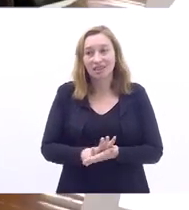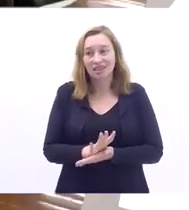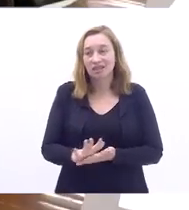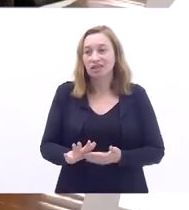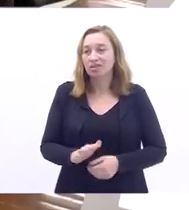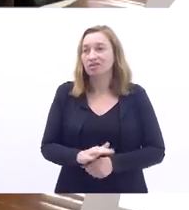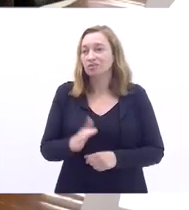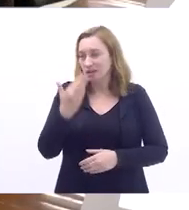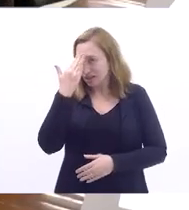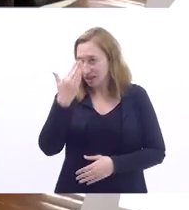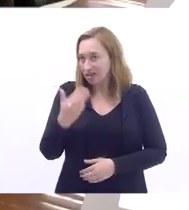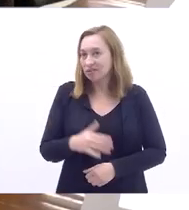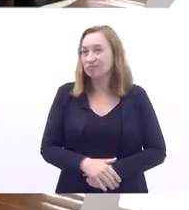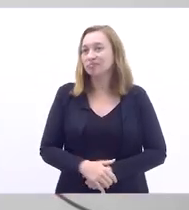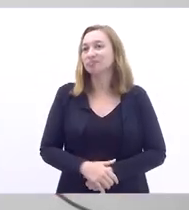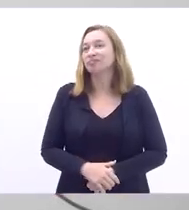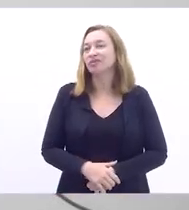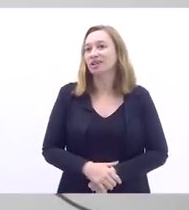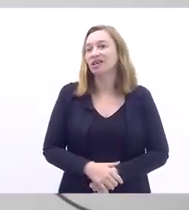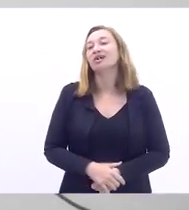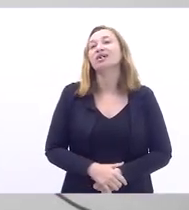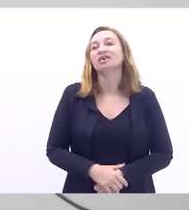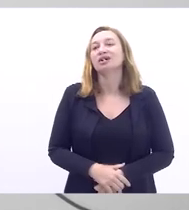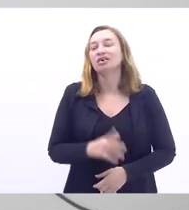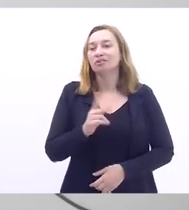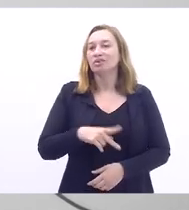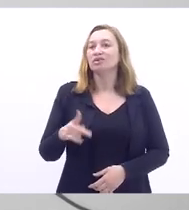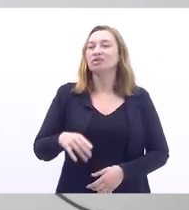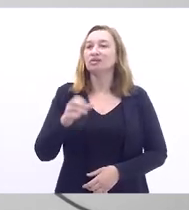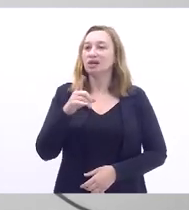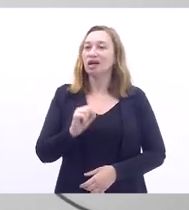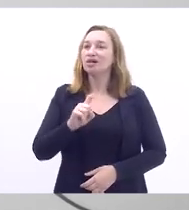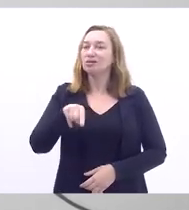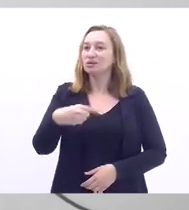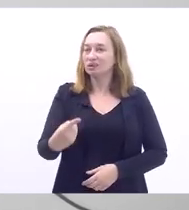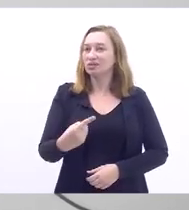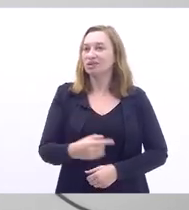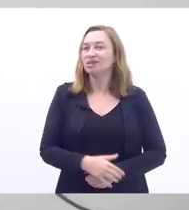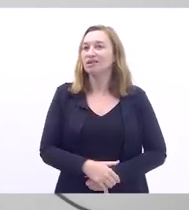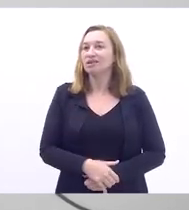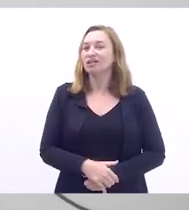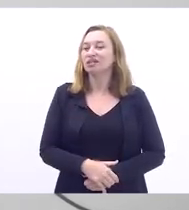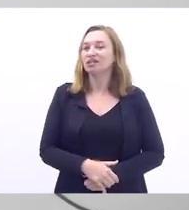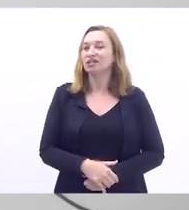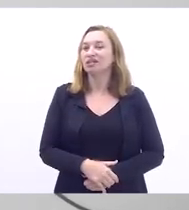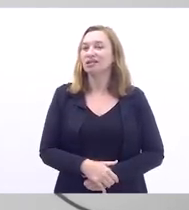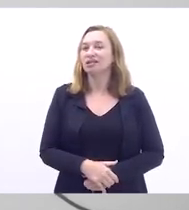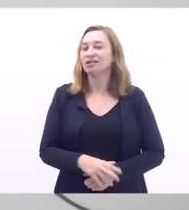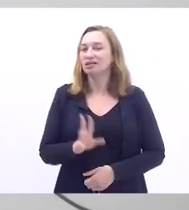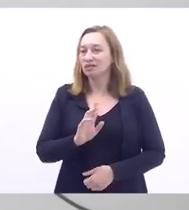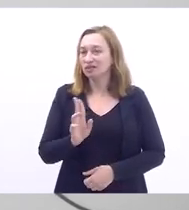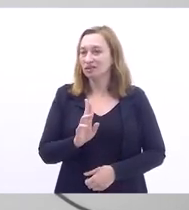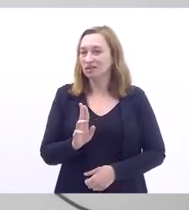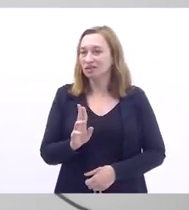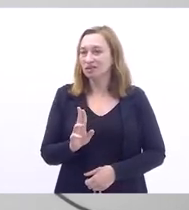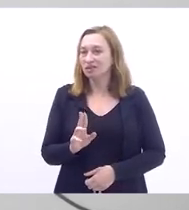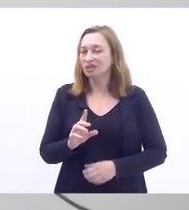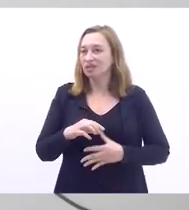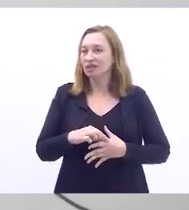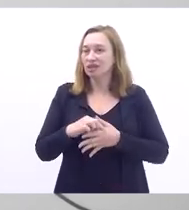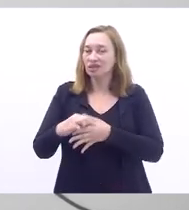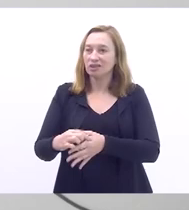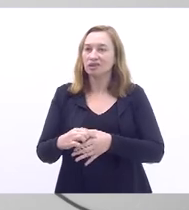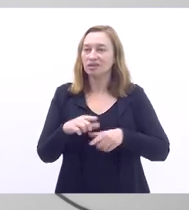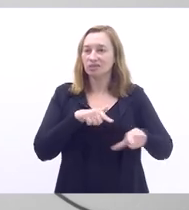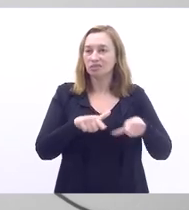carro obrigado obrigado o professor Carlos Rezende o próximo inscrito eu vou chamar pelo nome que o consagrou como líder dos